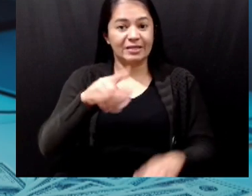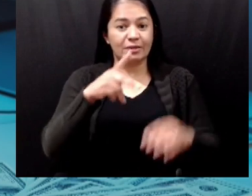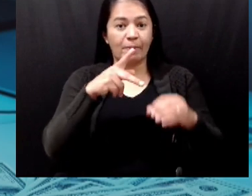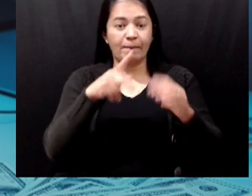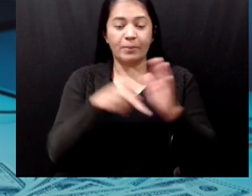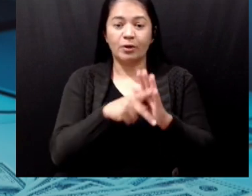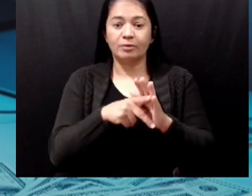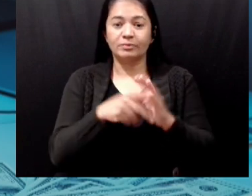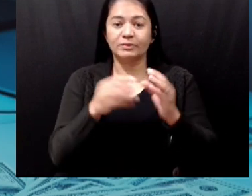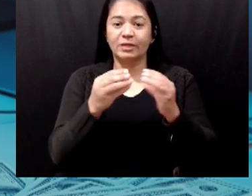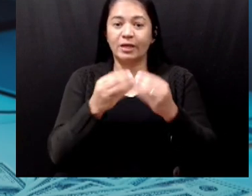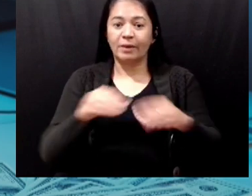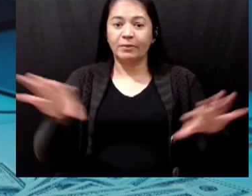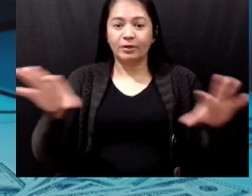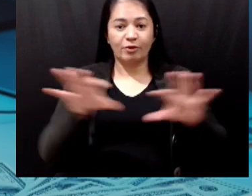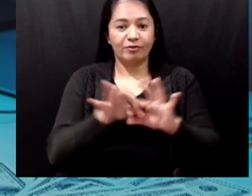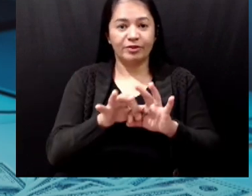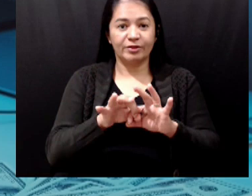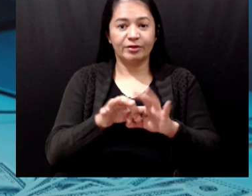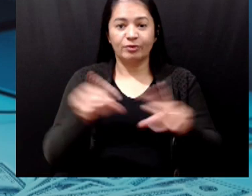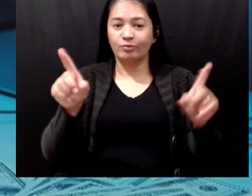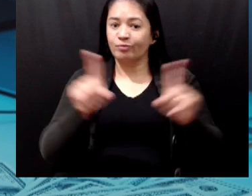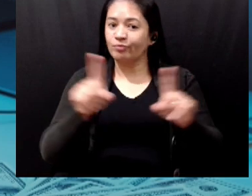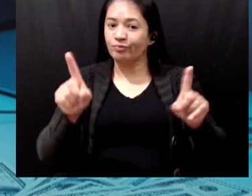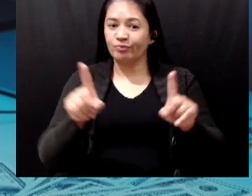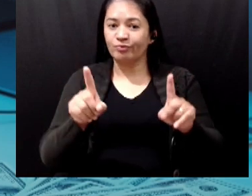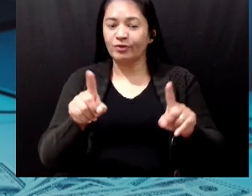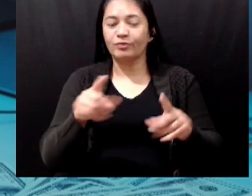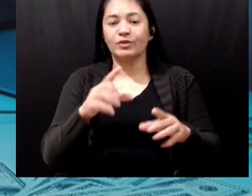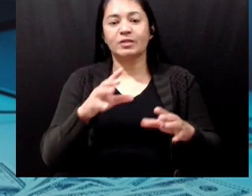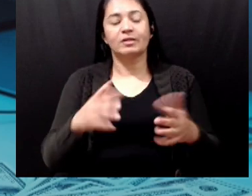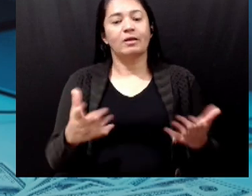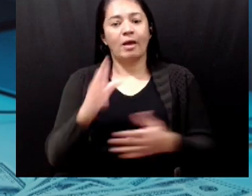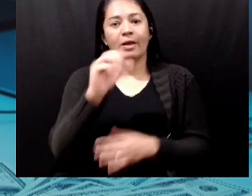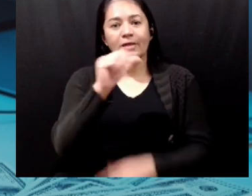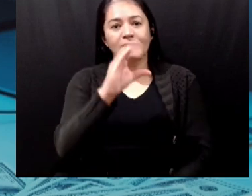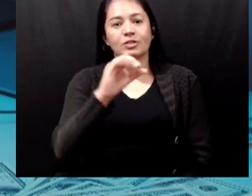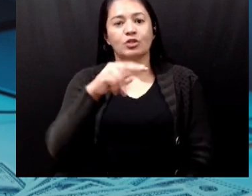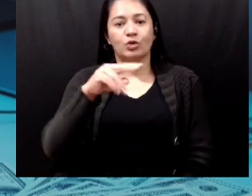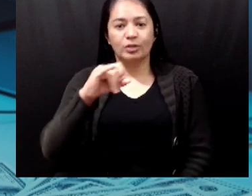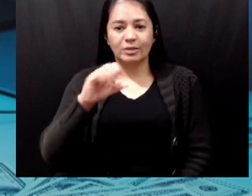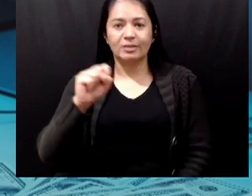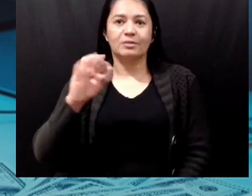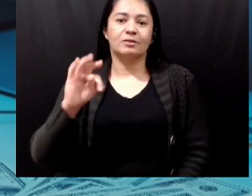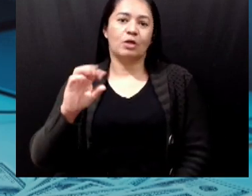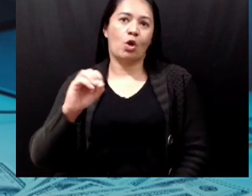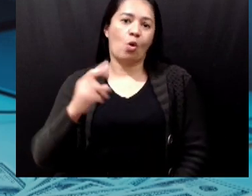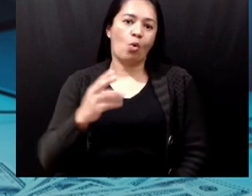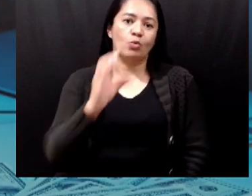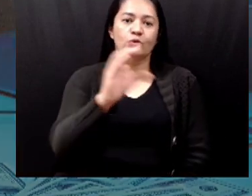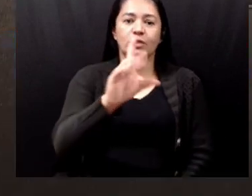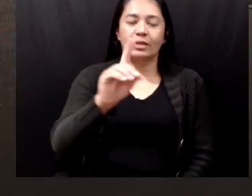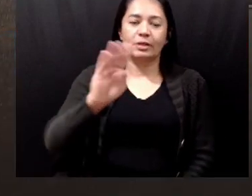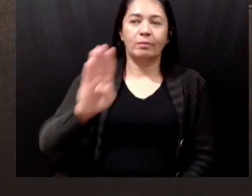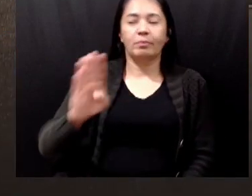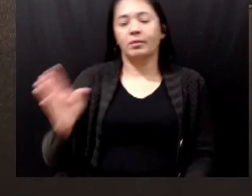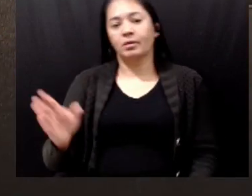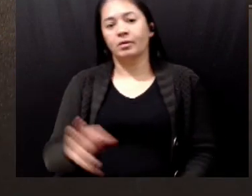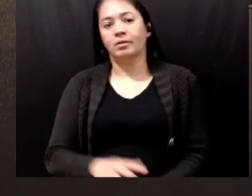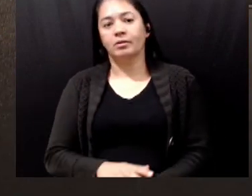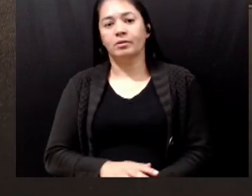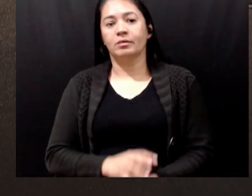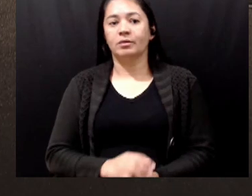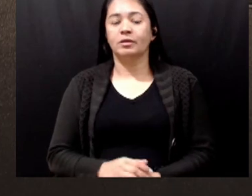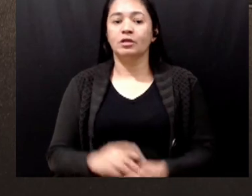que você tem com essa empresa, de você ser um acionista ou de um CDB, de um título, né, de um banco emissor. Não quebra isso, simplesmente ela vai